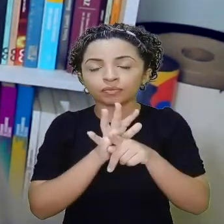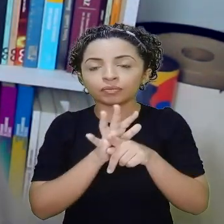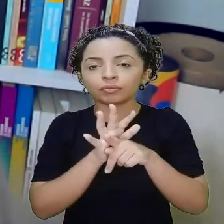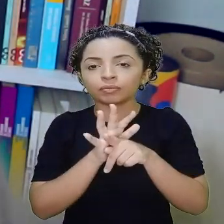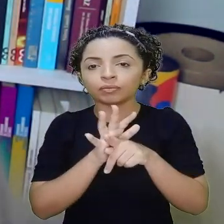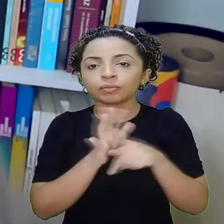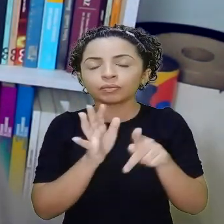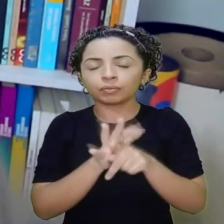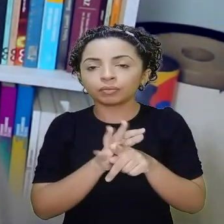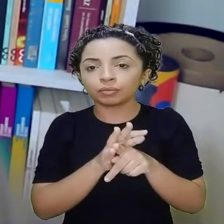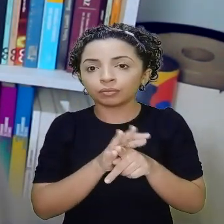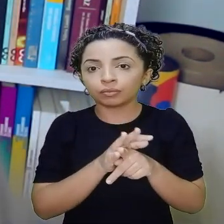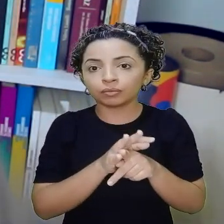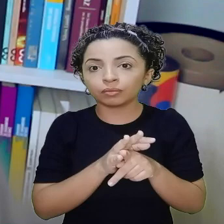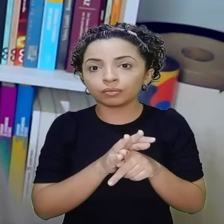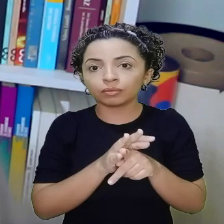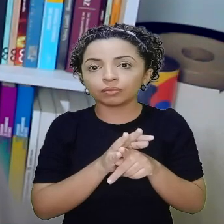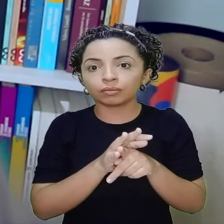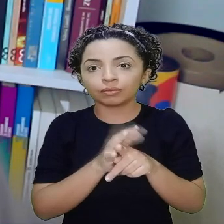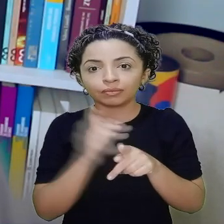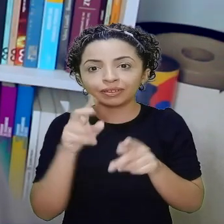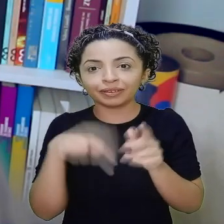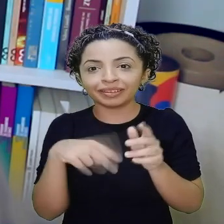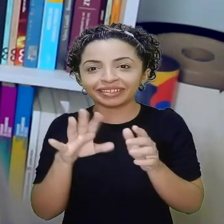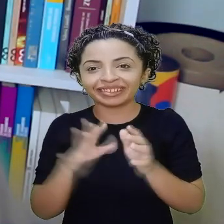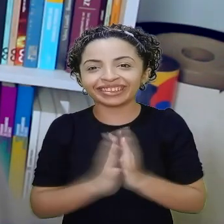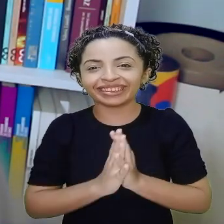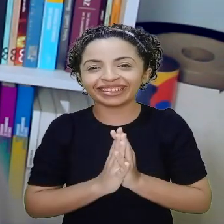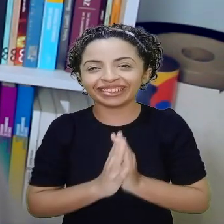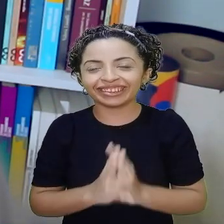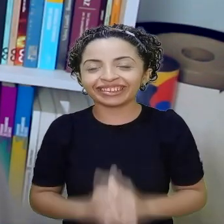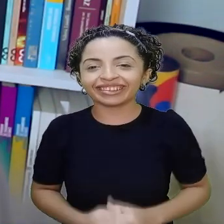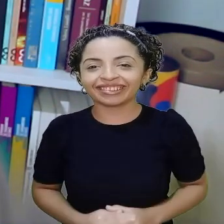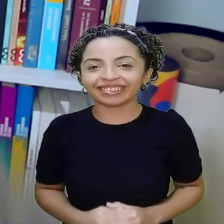é uma síntese muito, muito bem feita, curadoria